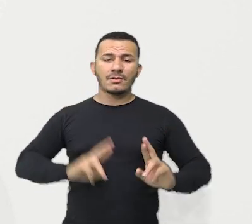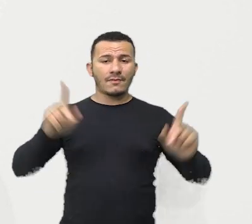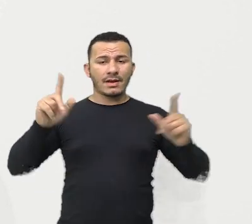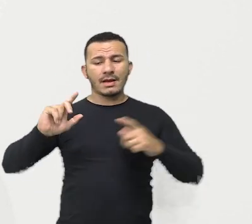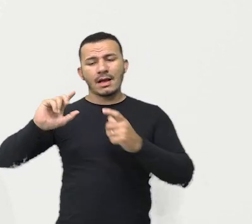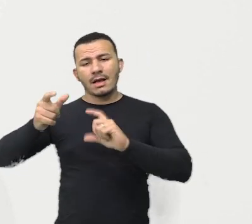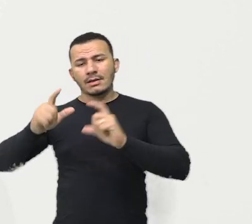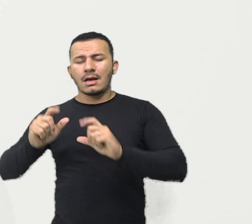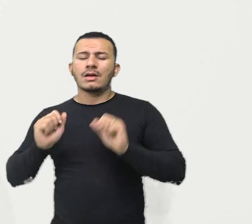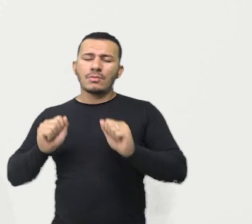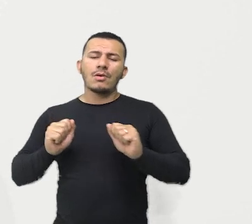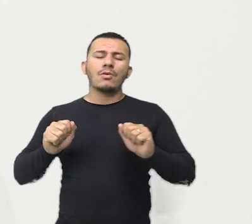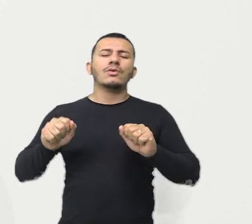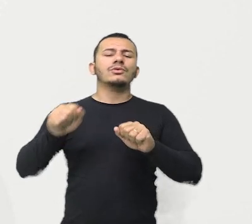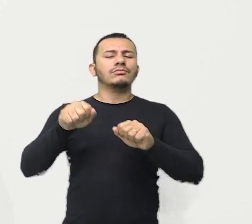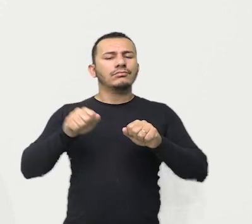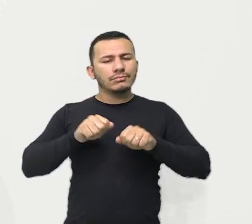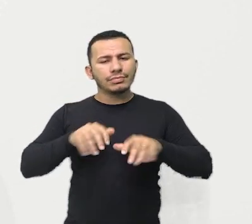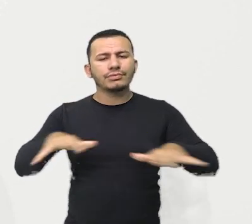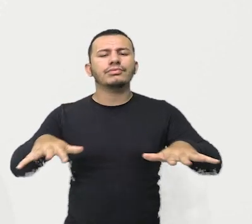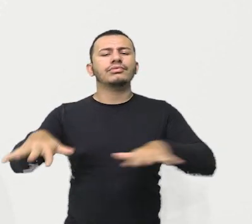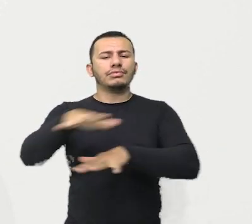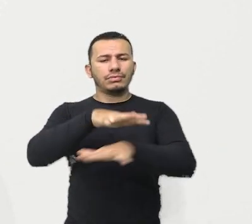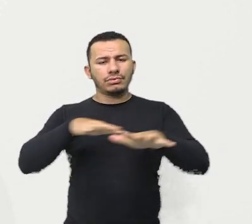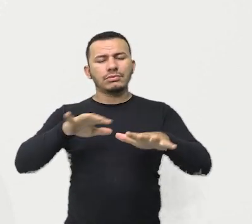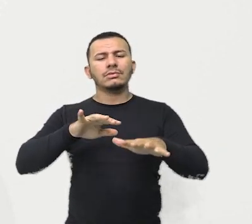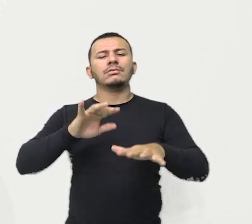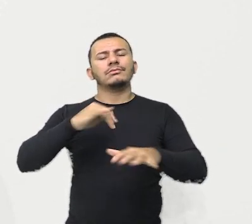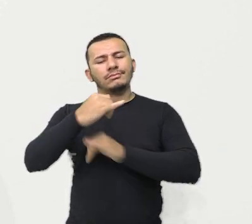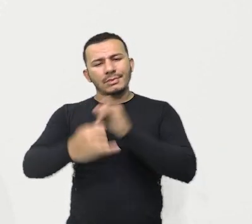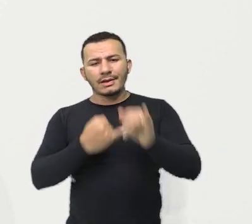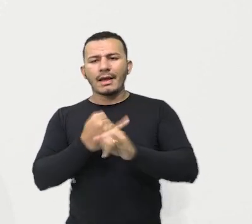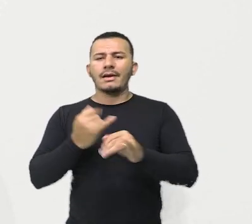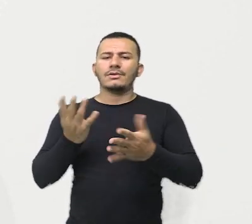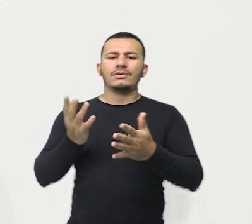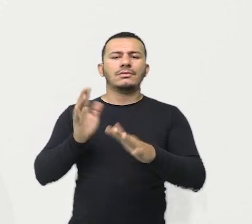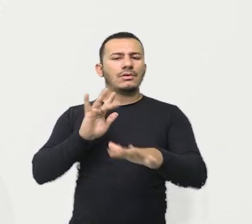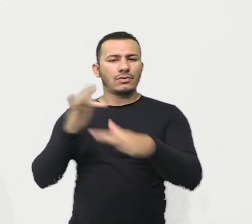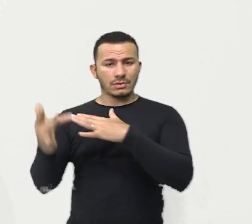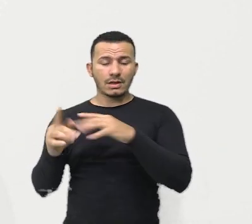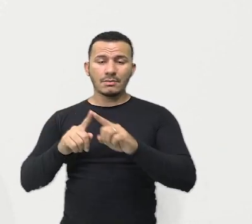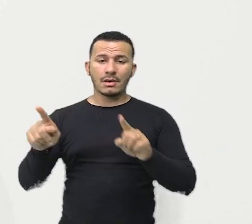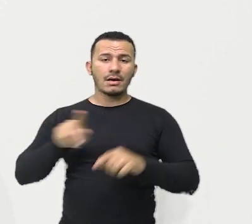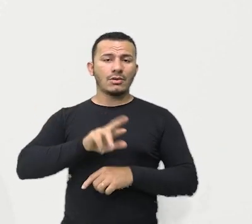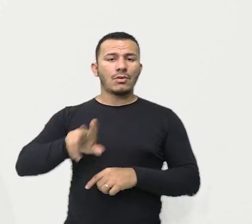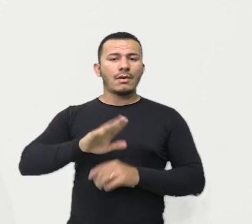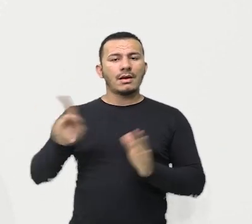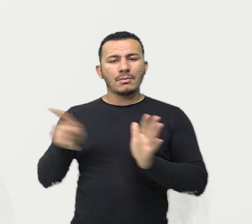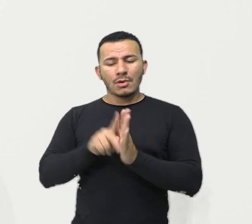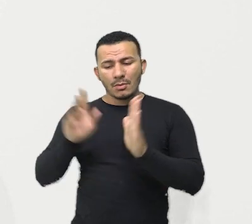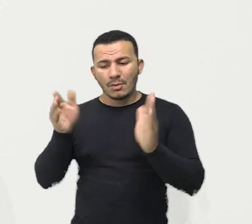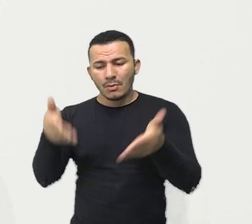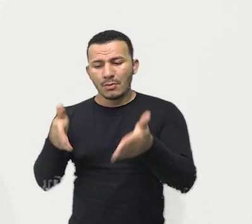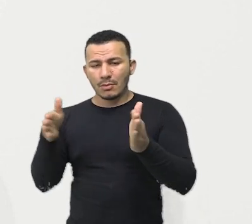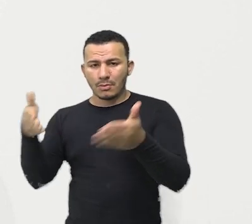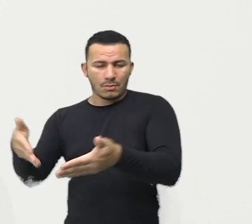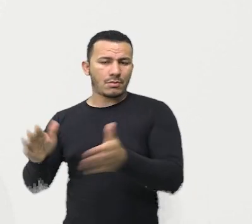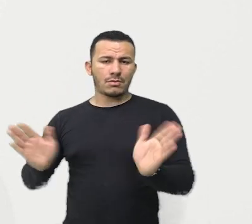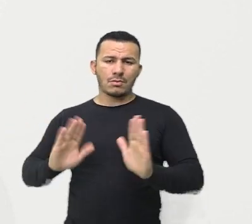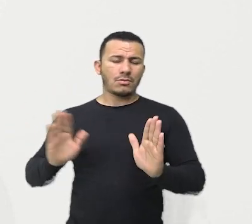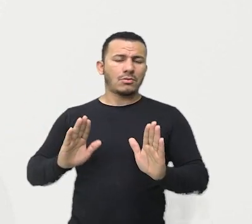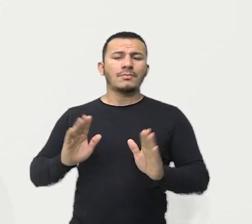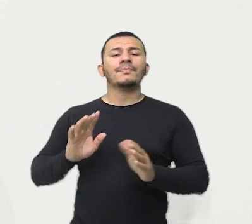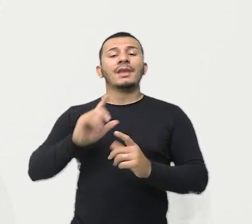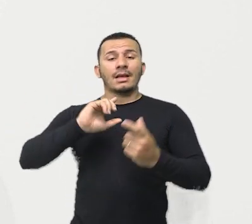charge pode sim circular na internet, circular nas redes sociais, mas não é um gênero tão exclusivo. A charge pode estar